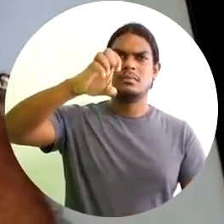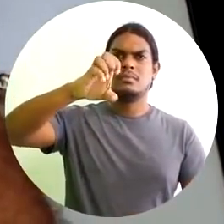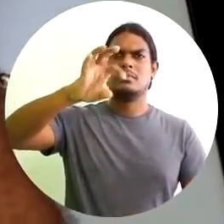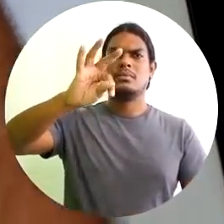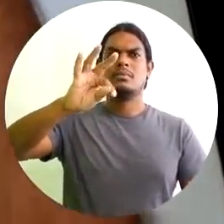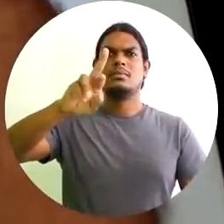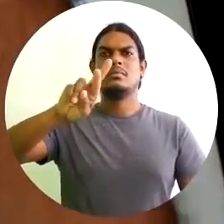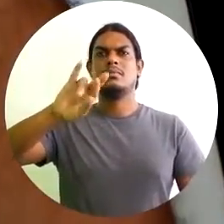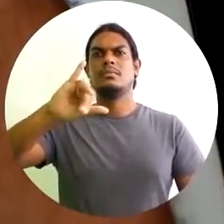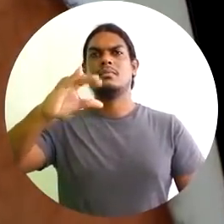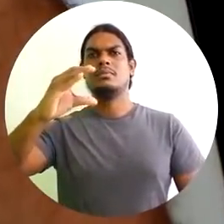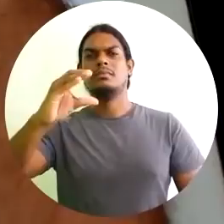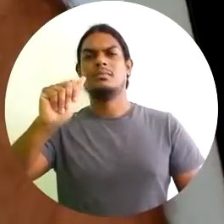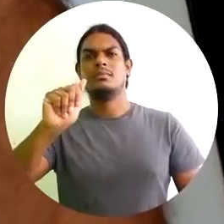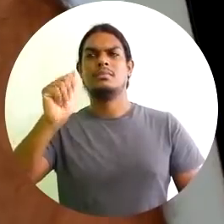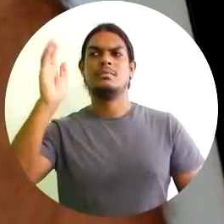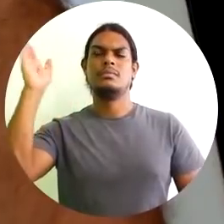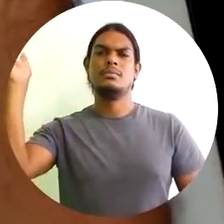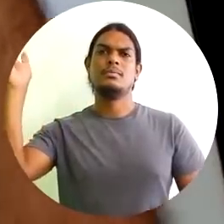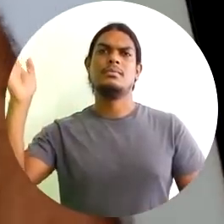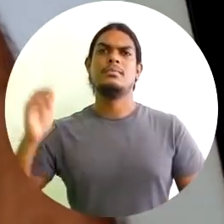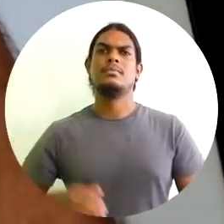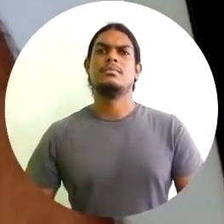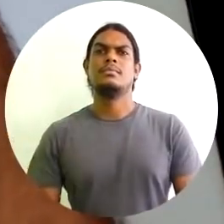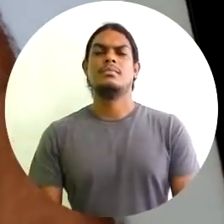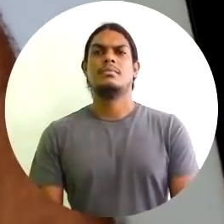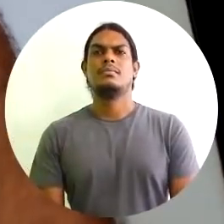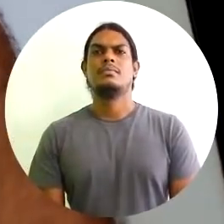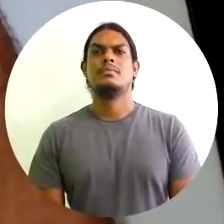com as arestas.